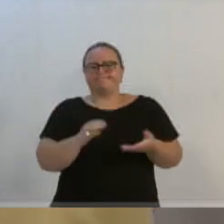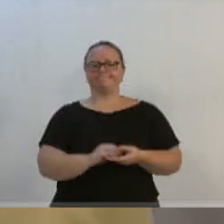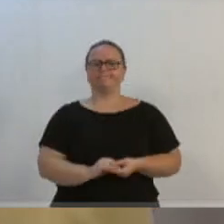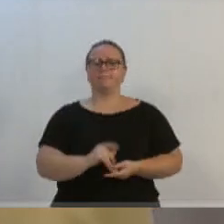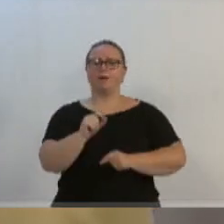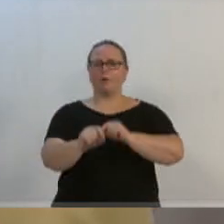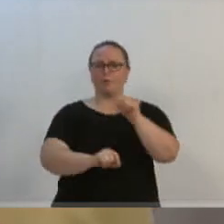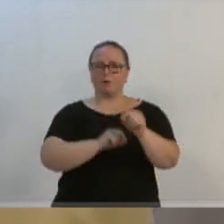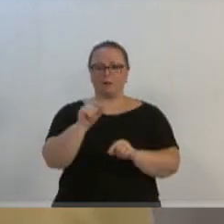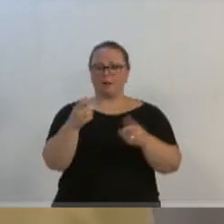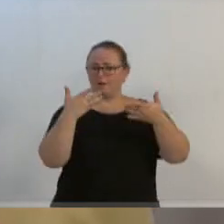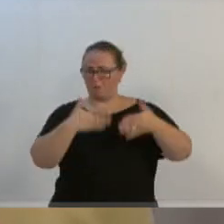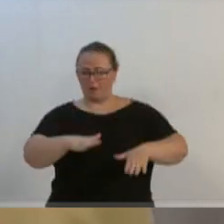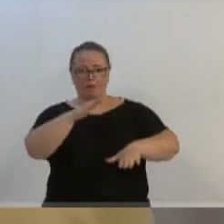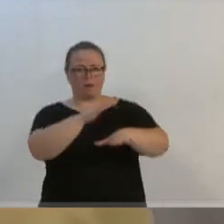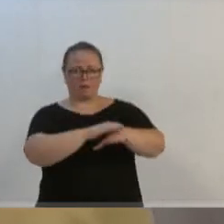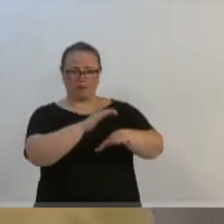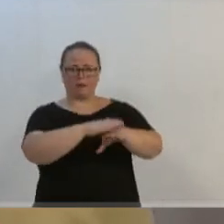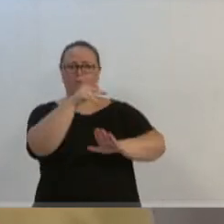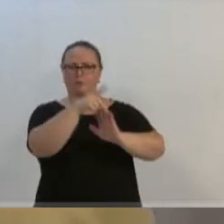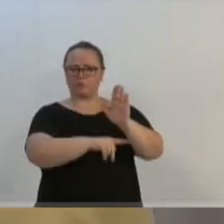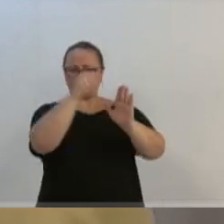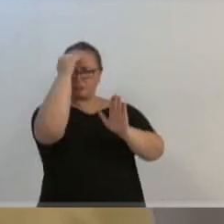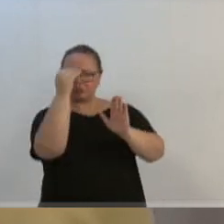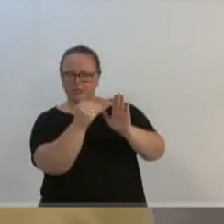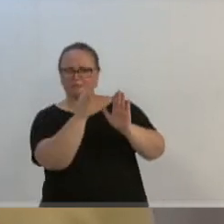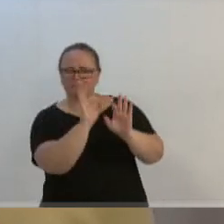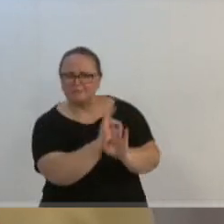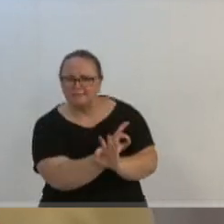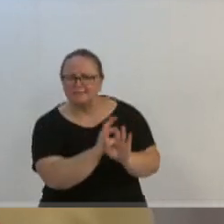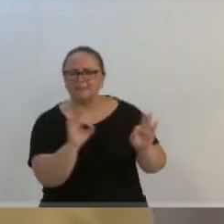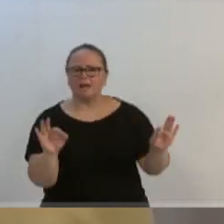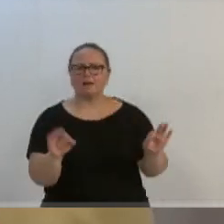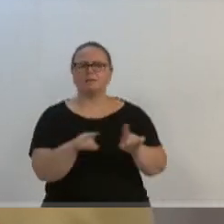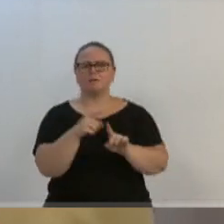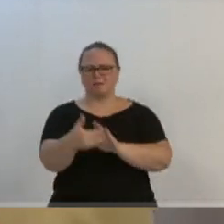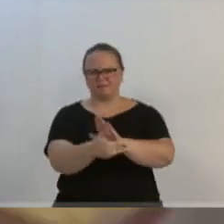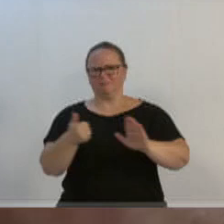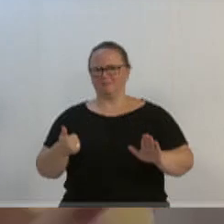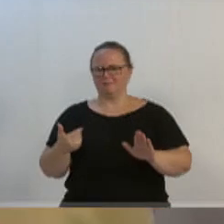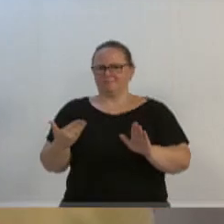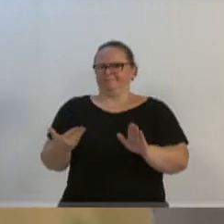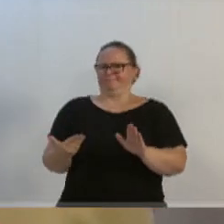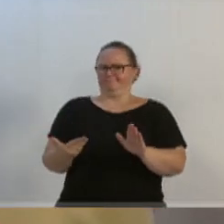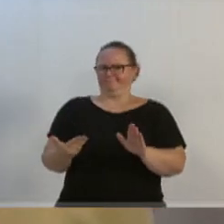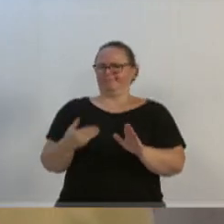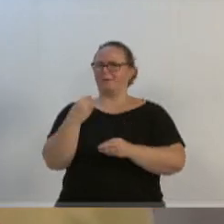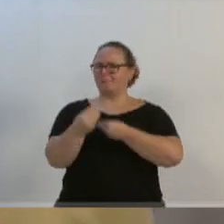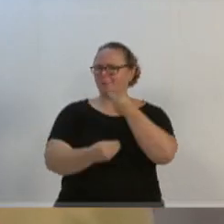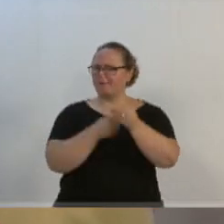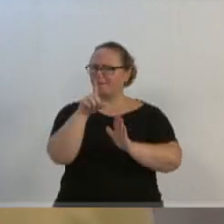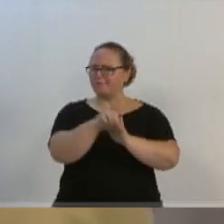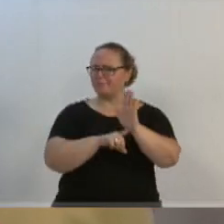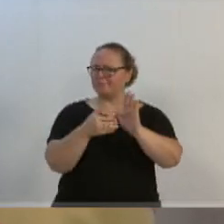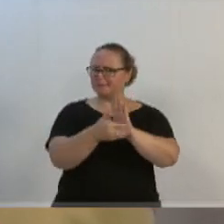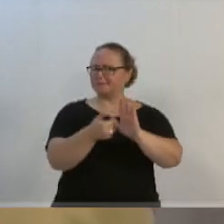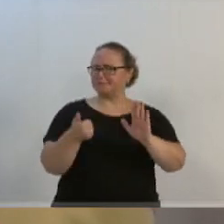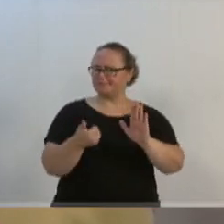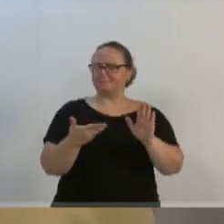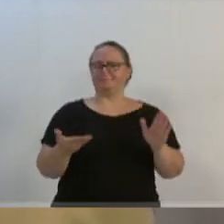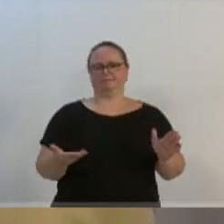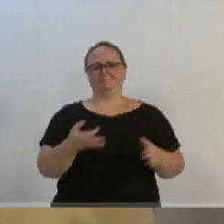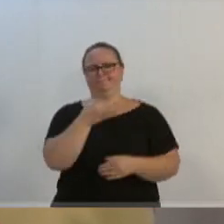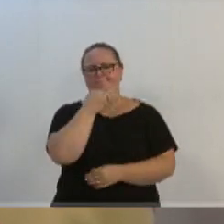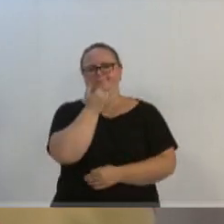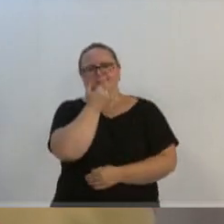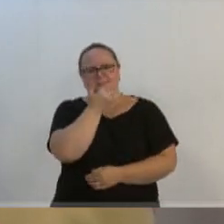simplesmente, além de não estar atuando com o projeto, não está fazendo nada através deste projeto, ainda quer tirar da lei, quer tirar da nossa legislação. Então, quer dizer, é ridículo.